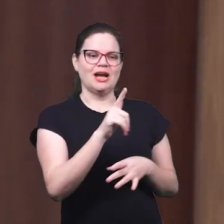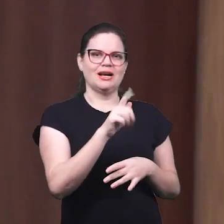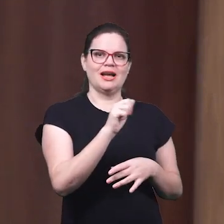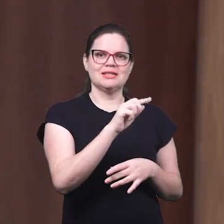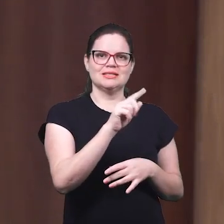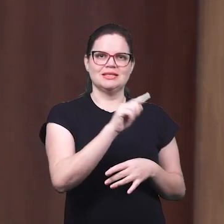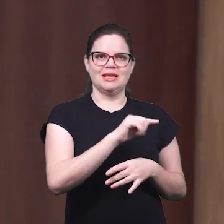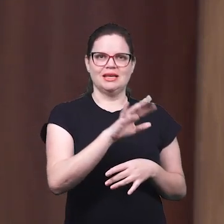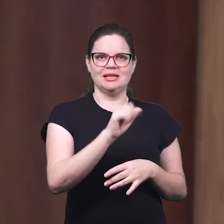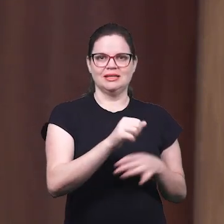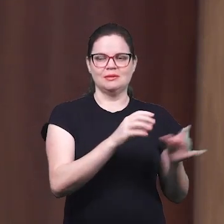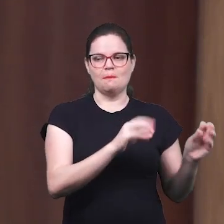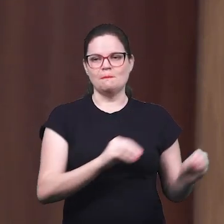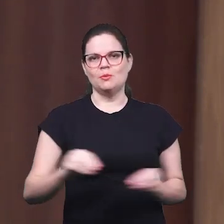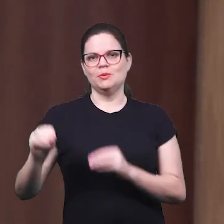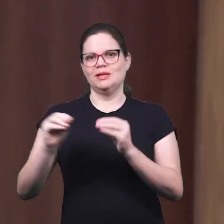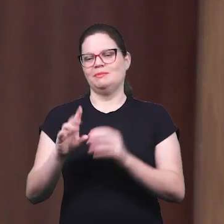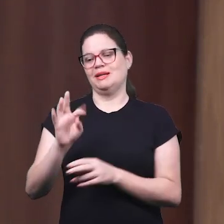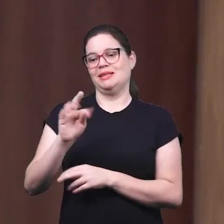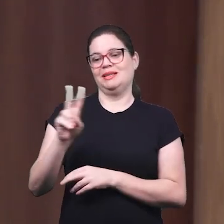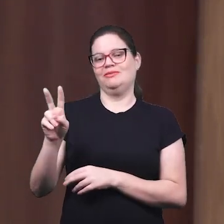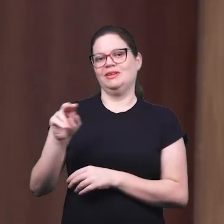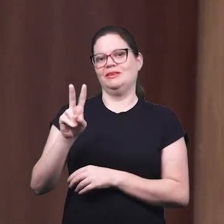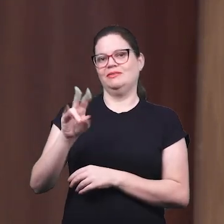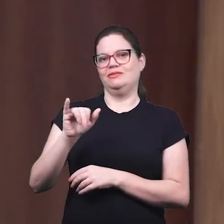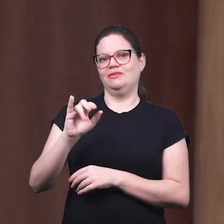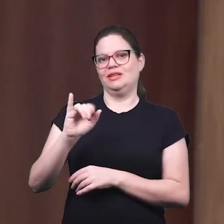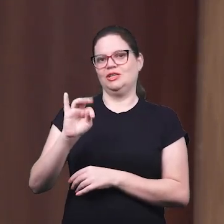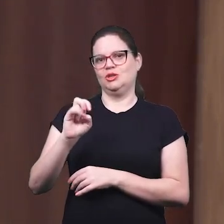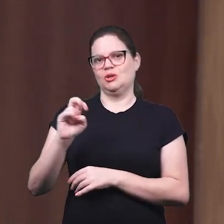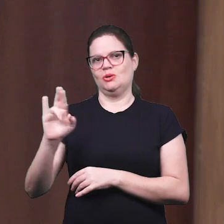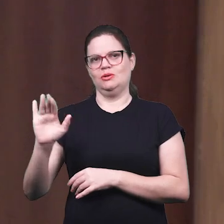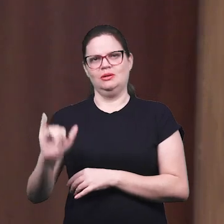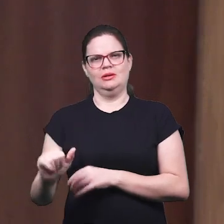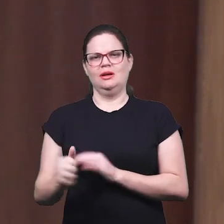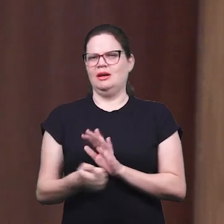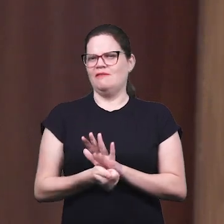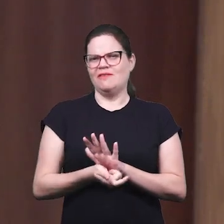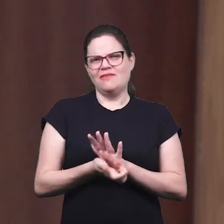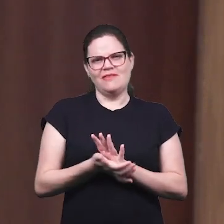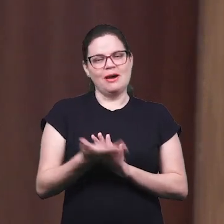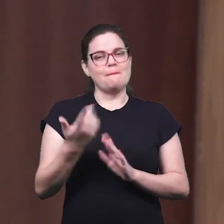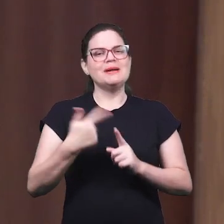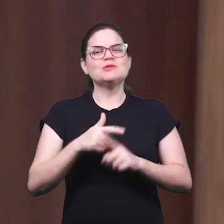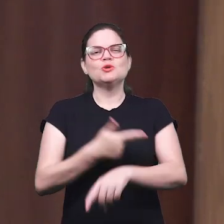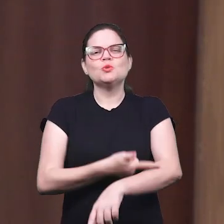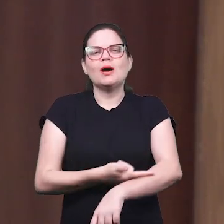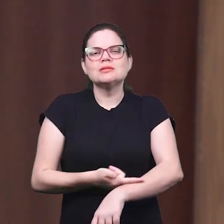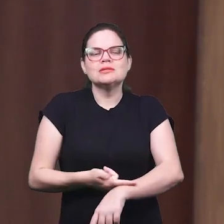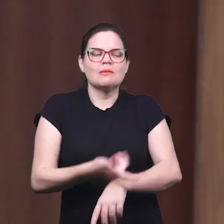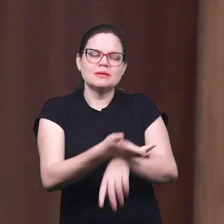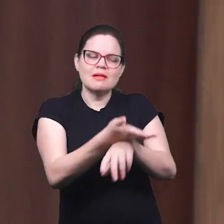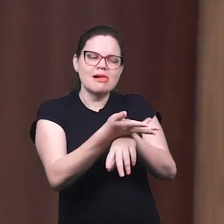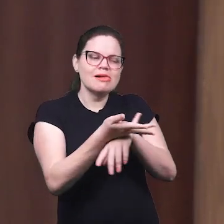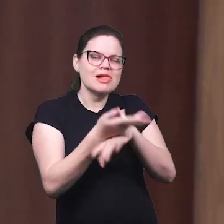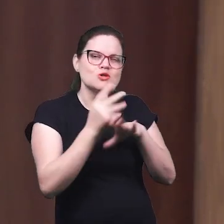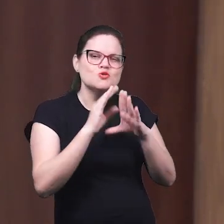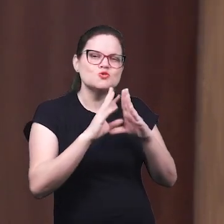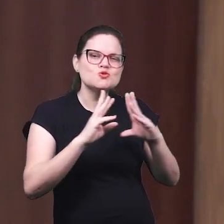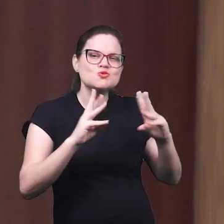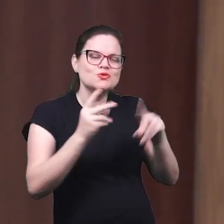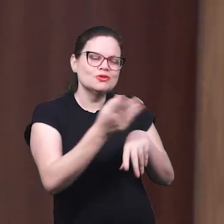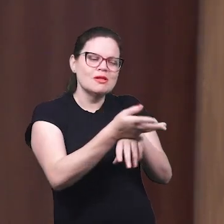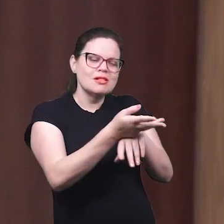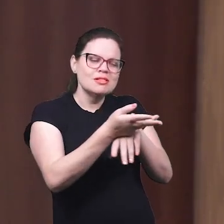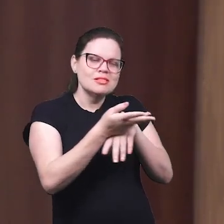Aí eu falei, várias vezes, mas com muito muita elegância, muito pá. Assim, vamos para lá